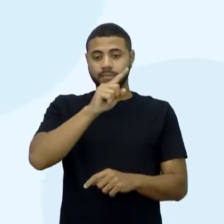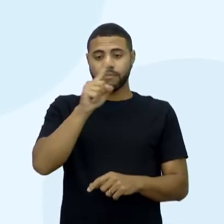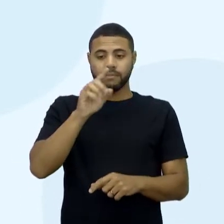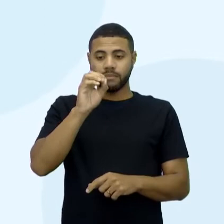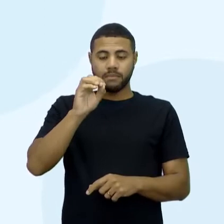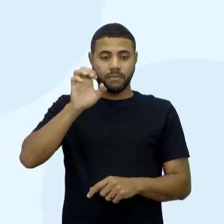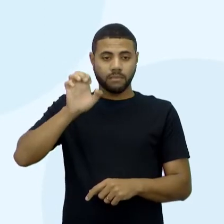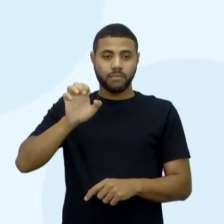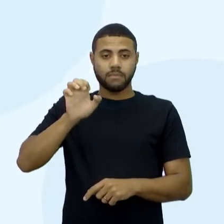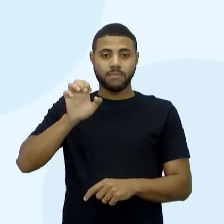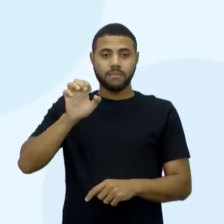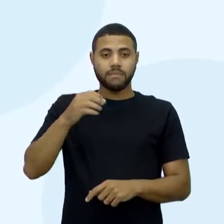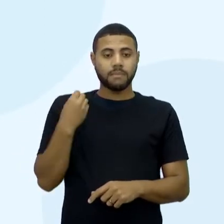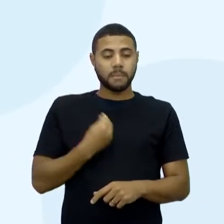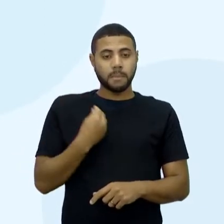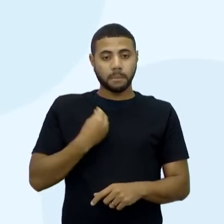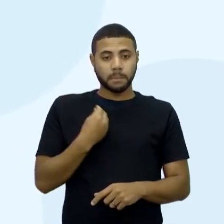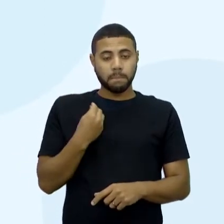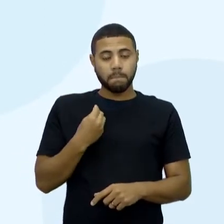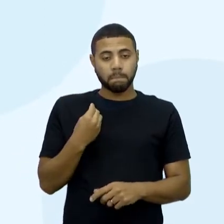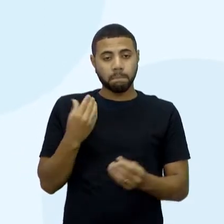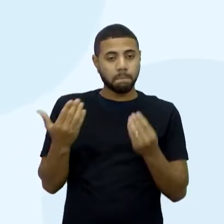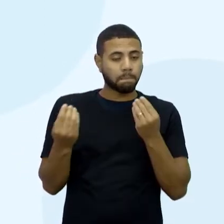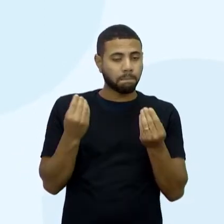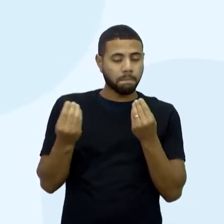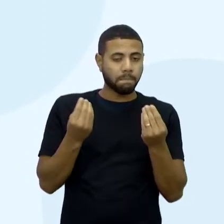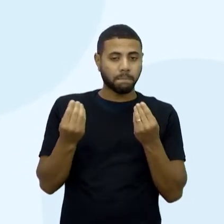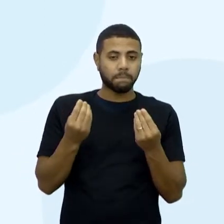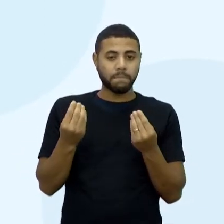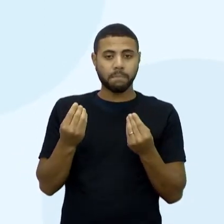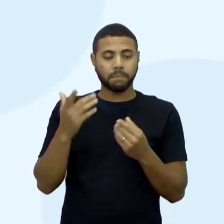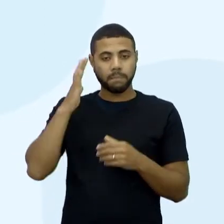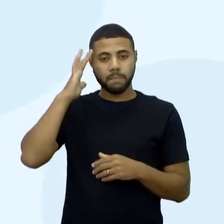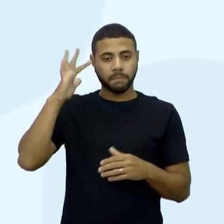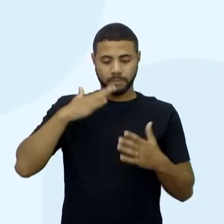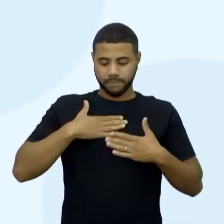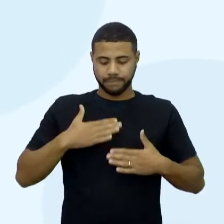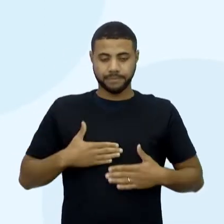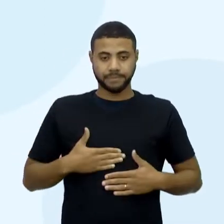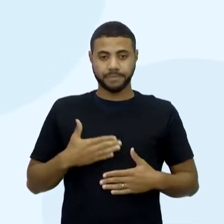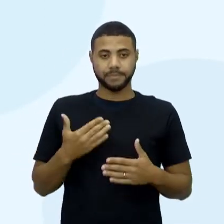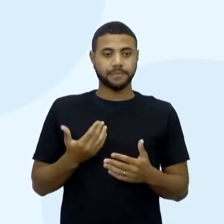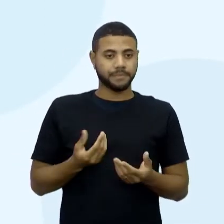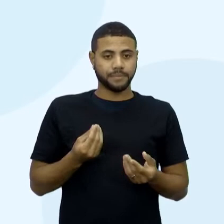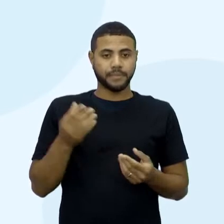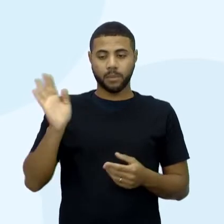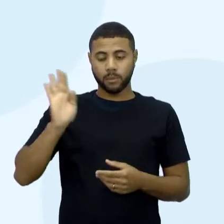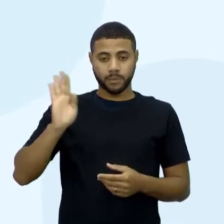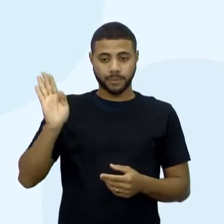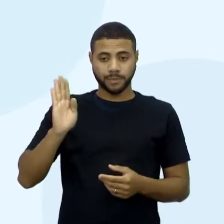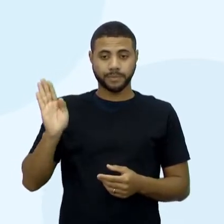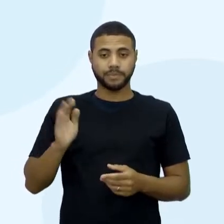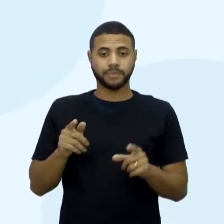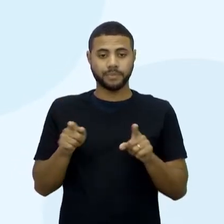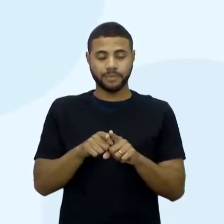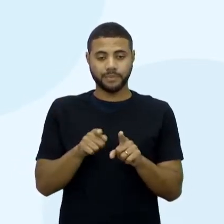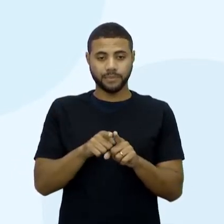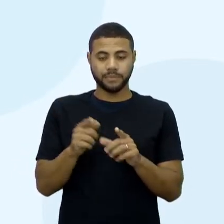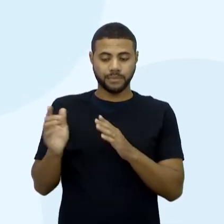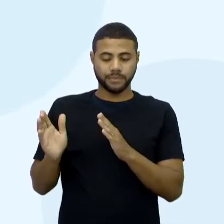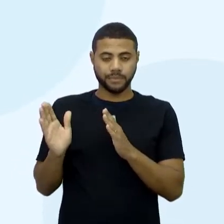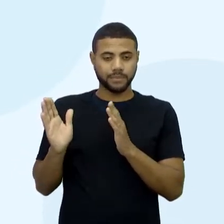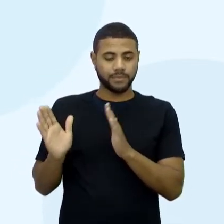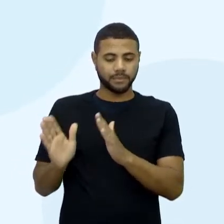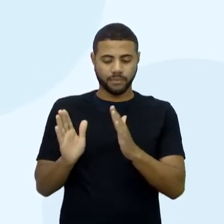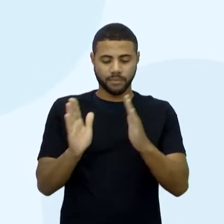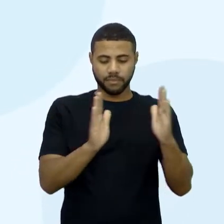que falava da vida de um ponto de vista meramente fisiológico, biológico, né? Dos processos e